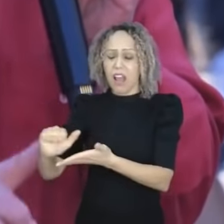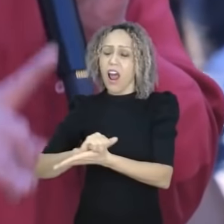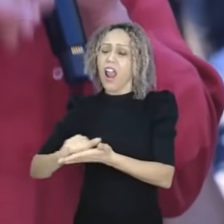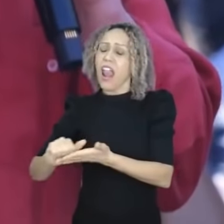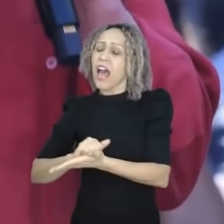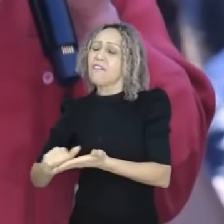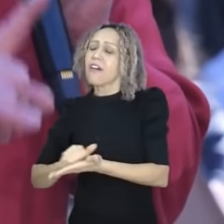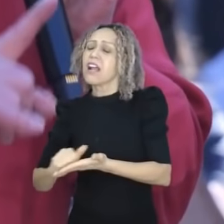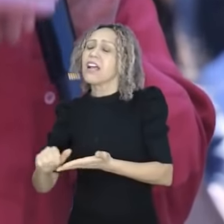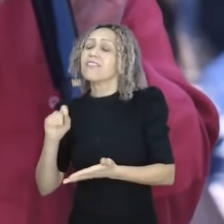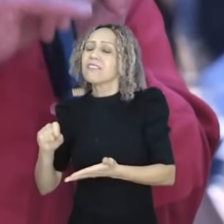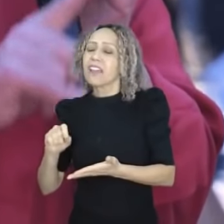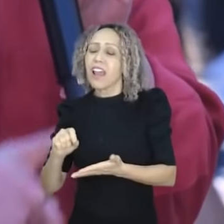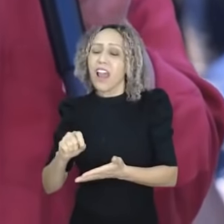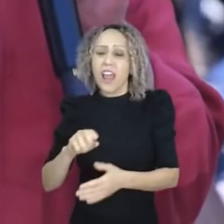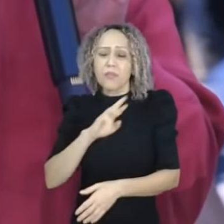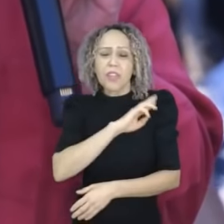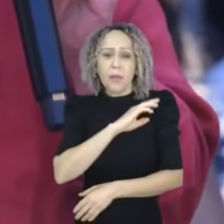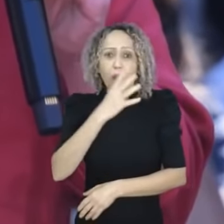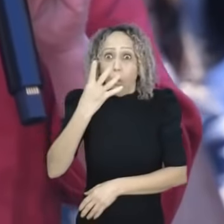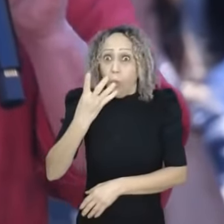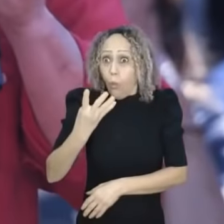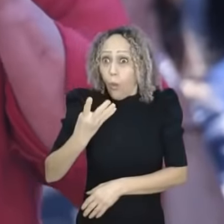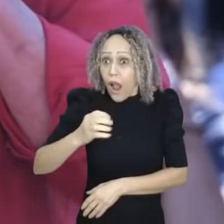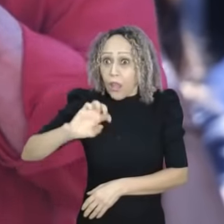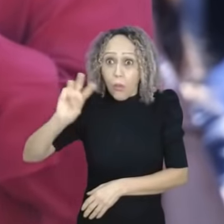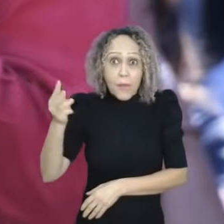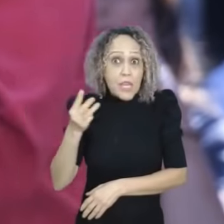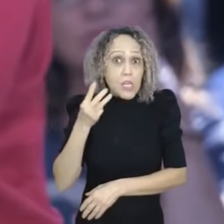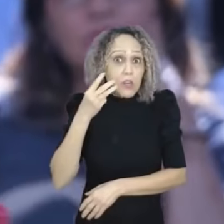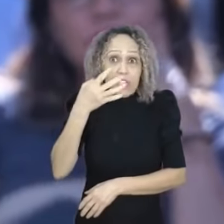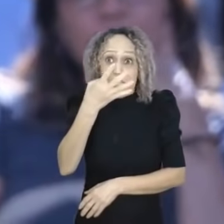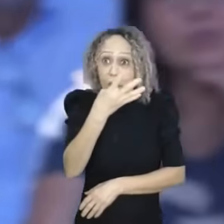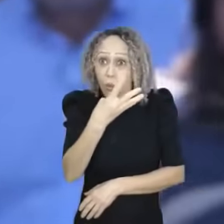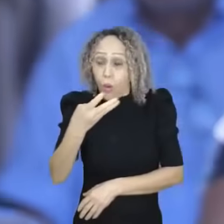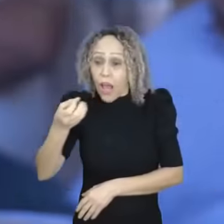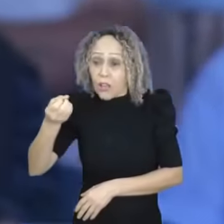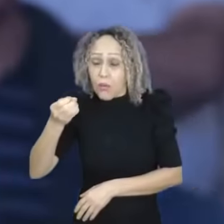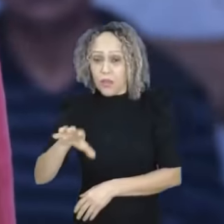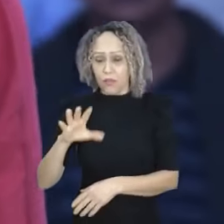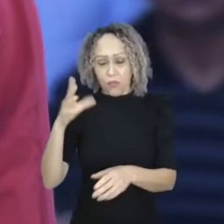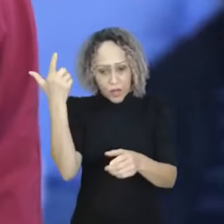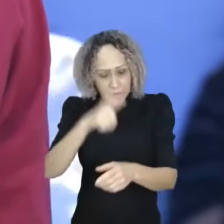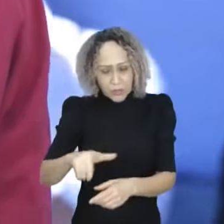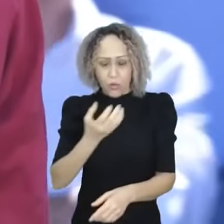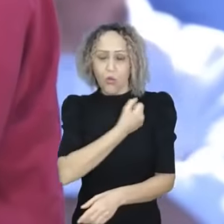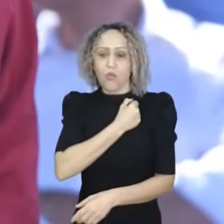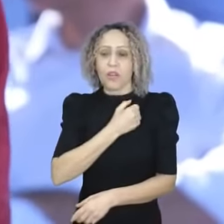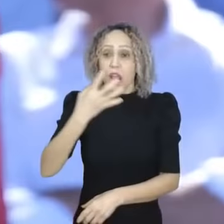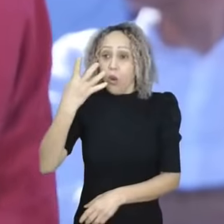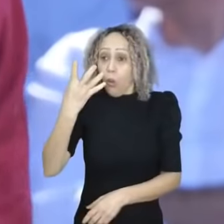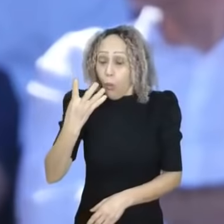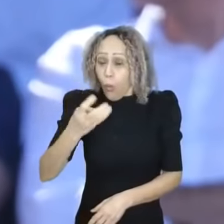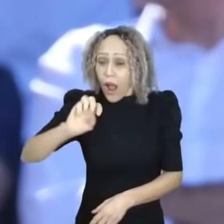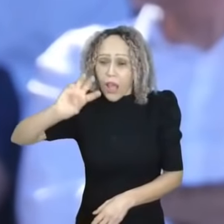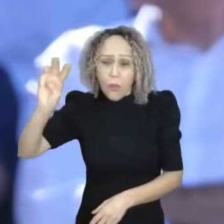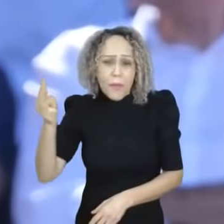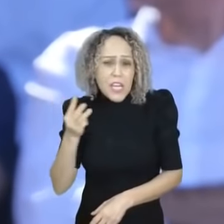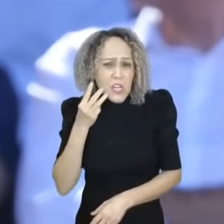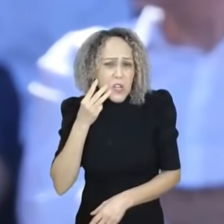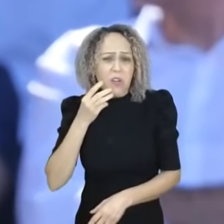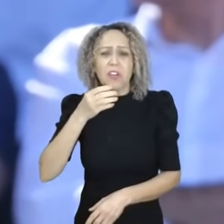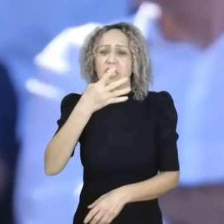mil pessoas desempregadas nesse país. Eu vou repetir o número. 4 milhões e 4 mil